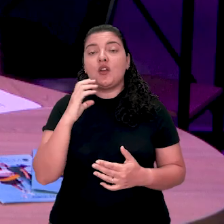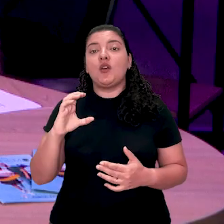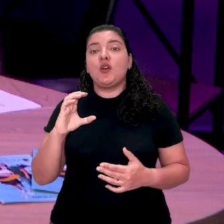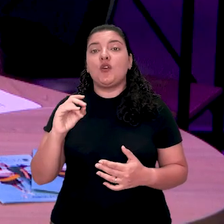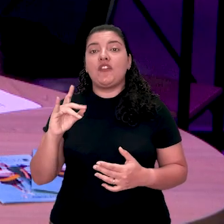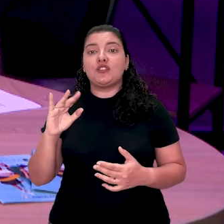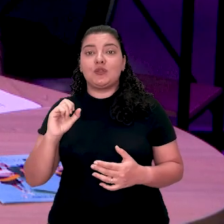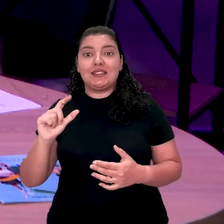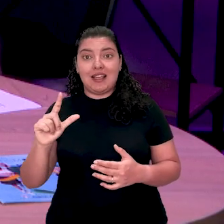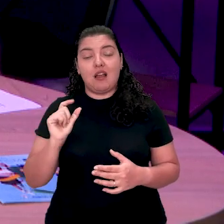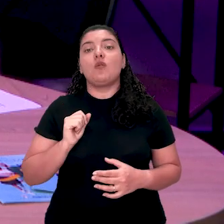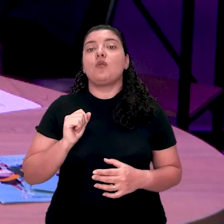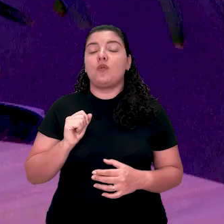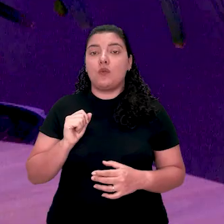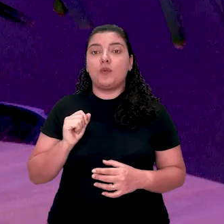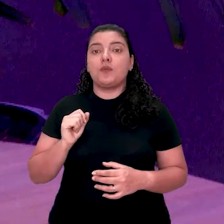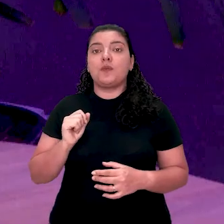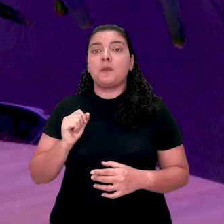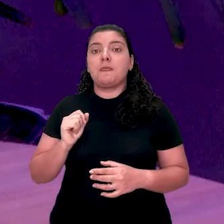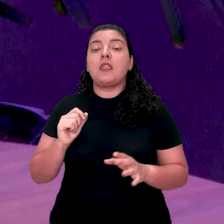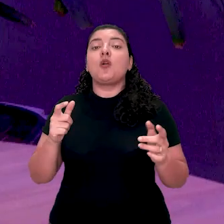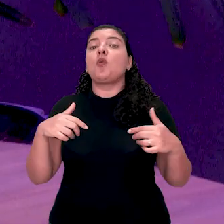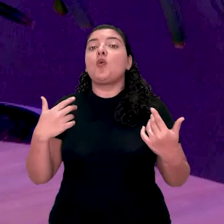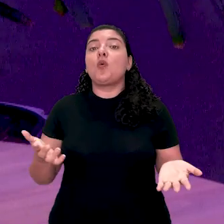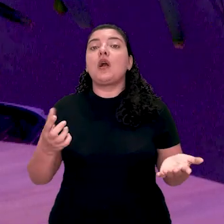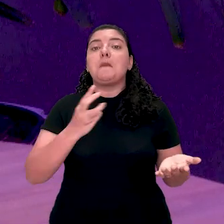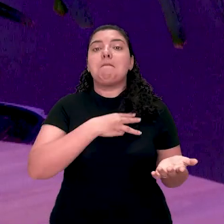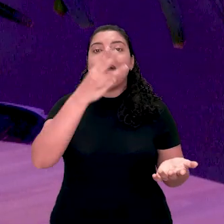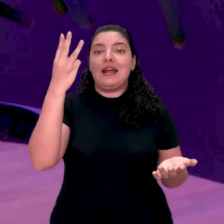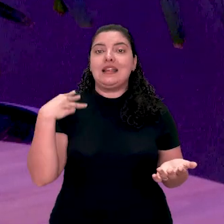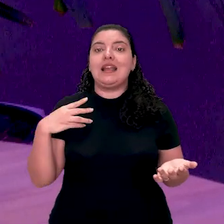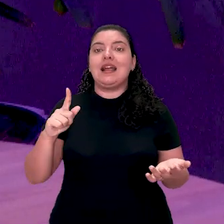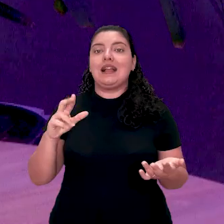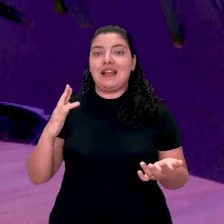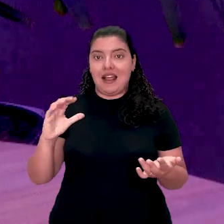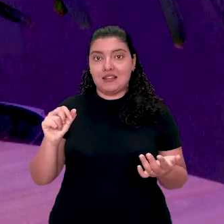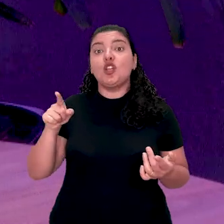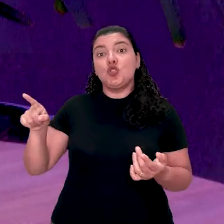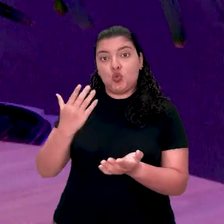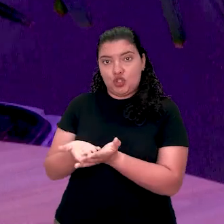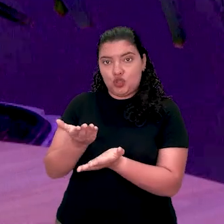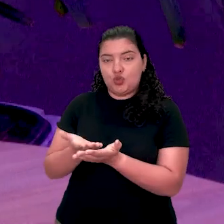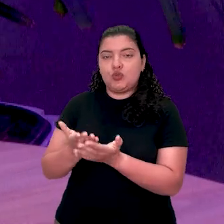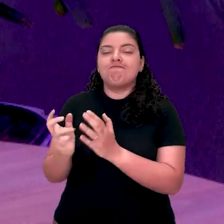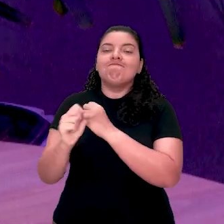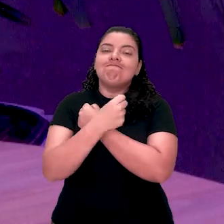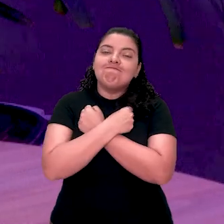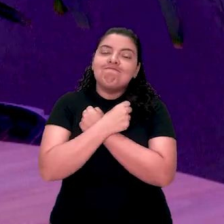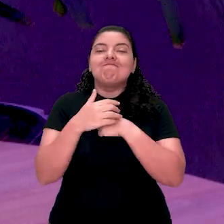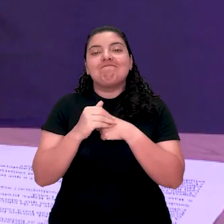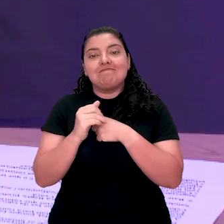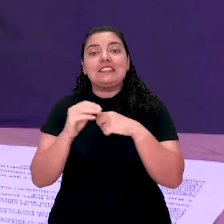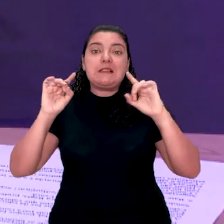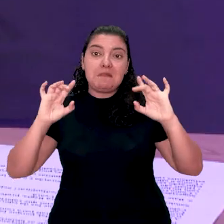Confessional. Pode citar o nome? Pode. Eu entrei no Nossa Senhora das Graças, e onde você estudou, onde você foi abraçada e